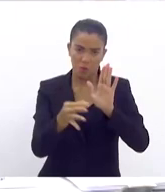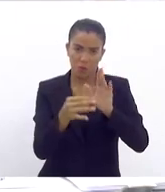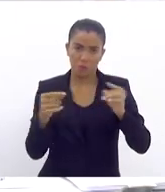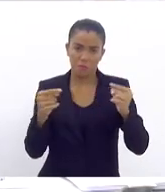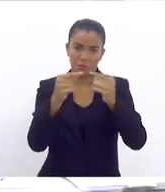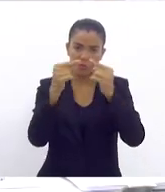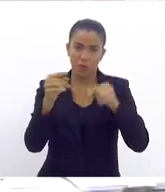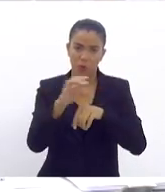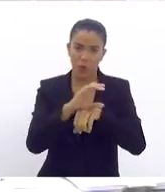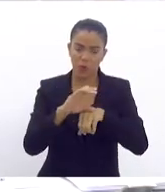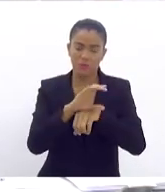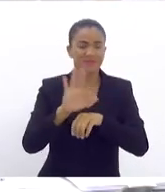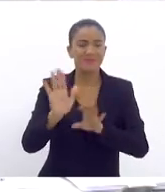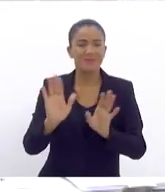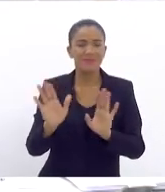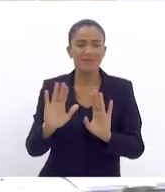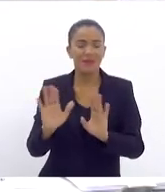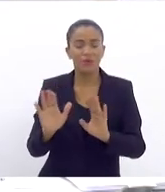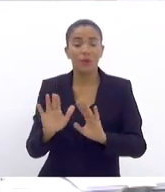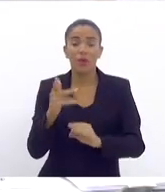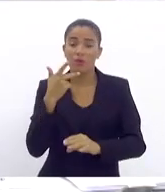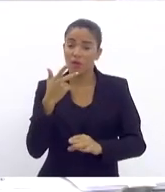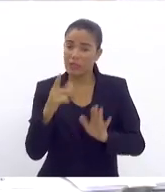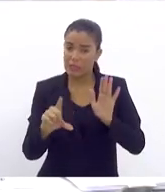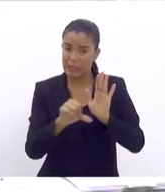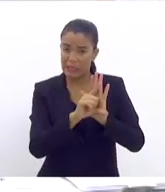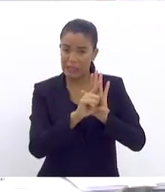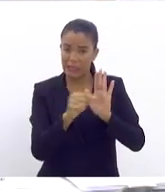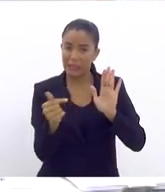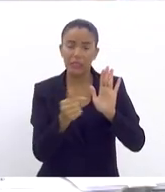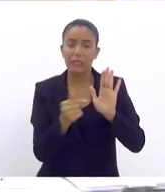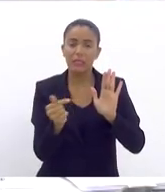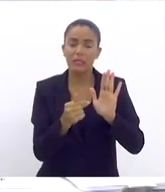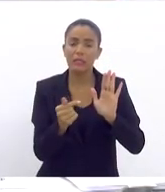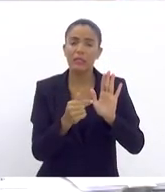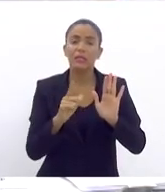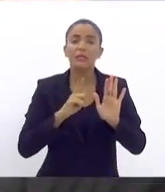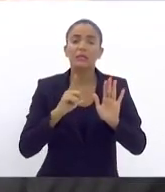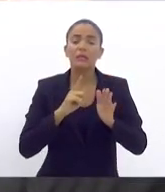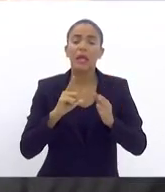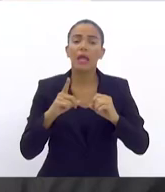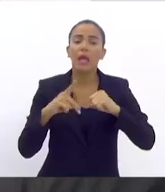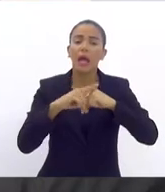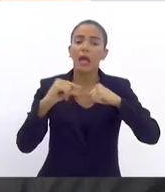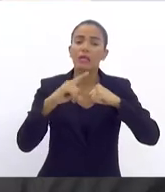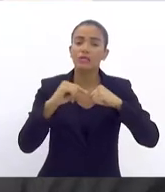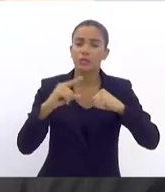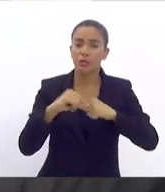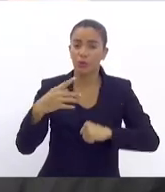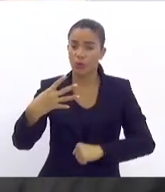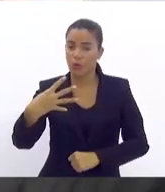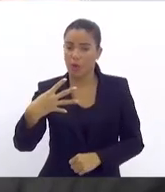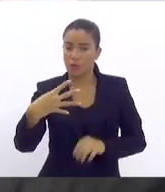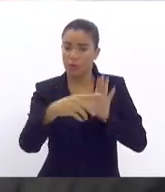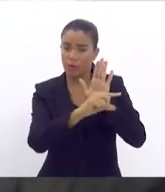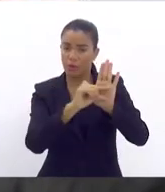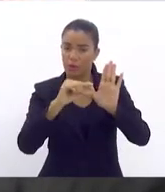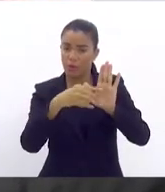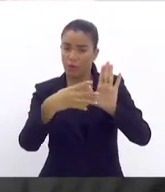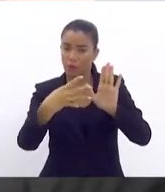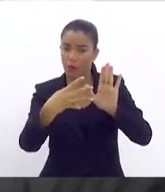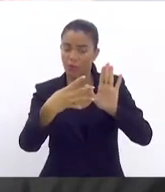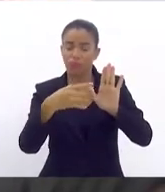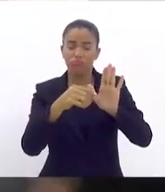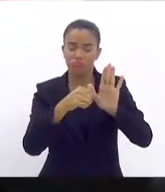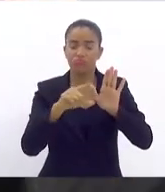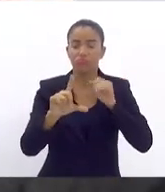constitucionalidade. Mas eu estou me referindo na lei ao artigo 4º da lei. O artigo 4º da lei